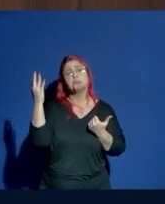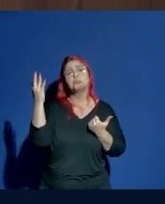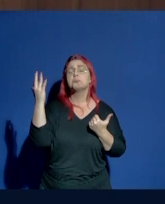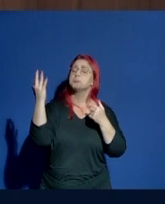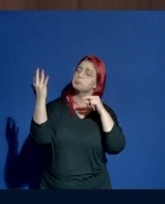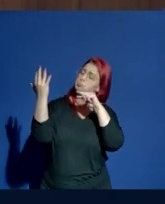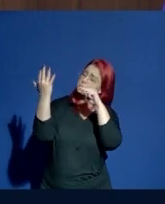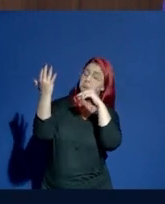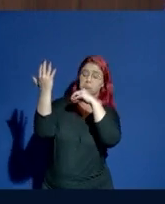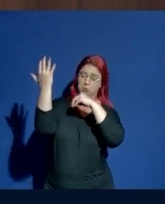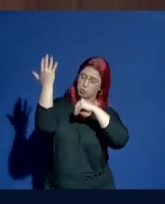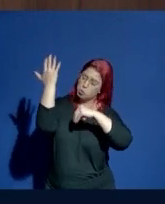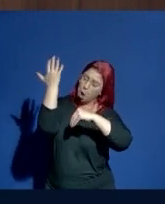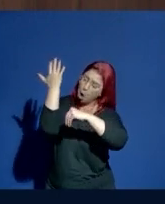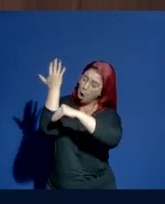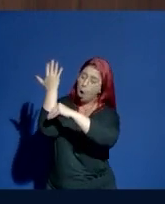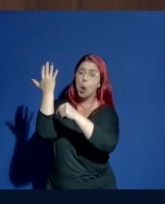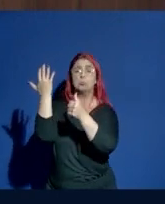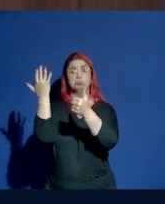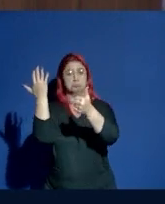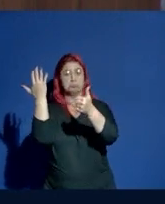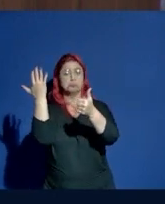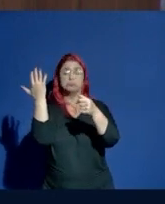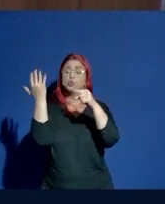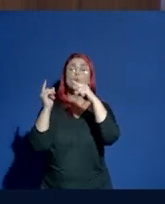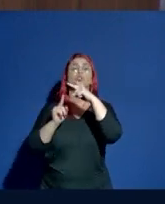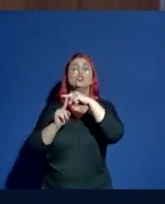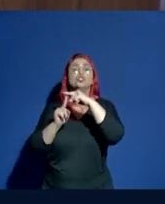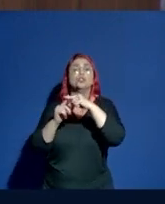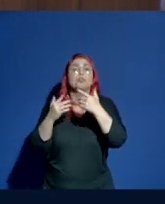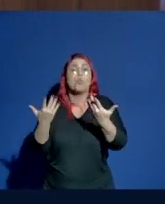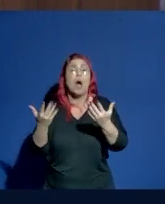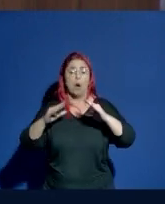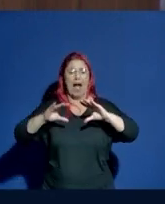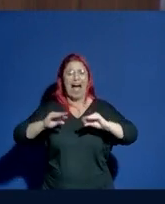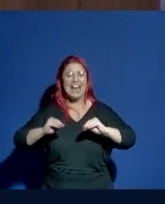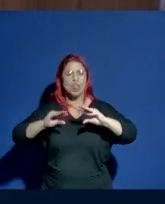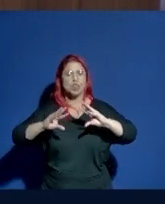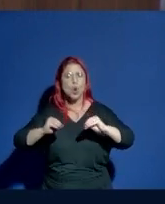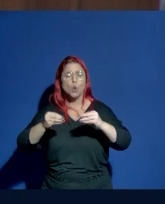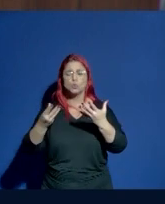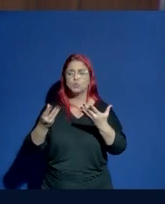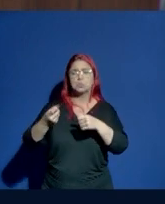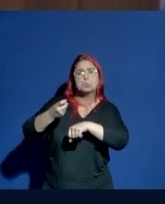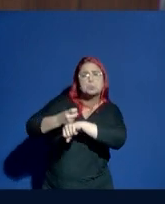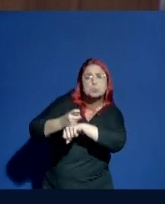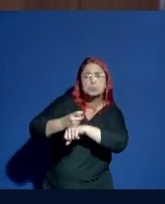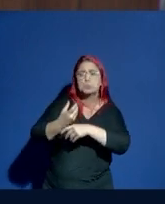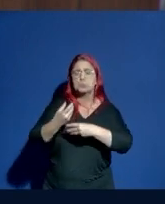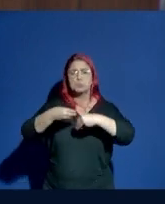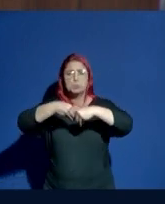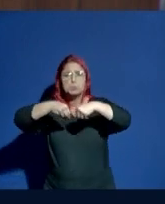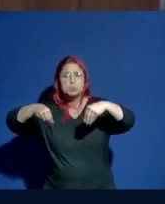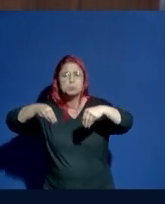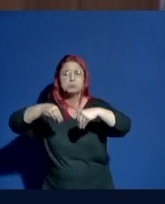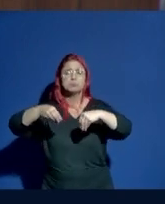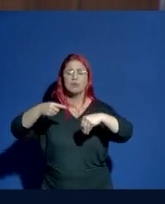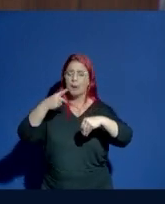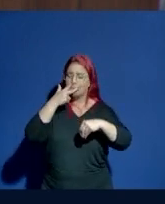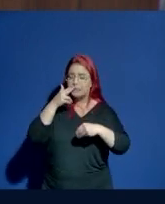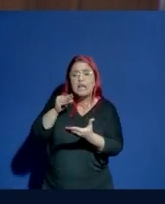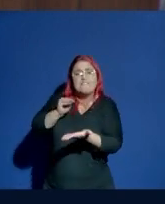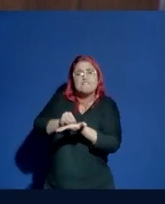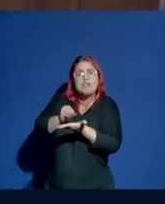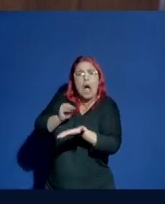olhávamos o solo, temos aqui o que tipo de solo, arenoso, é um silt, como que é esse solo. Vimos lá que estava carente